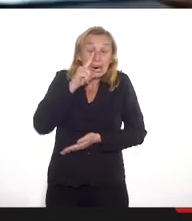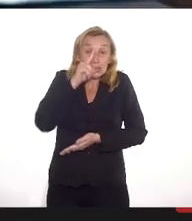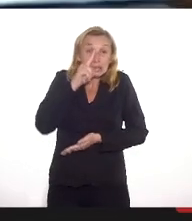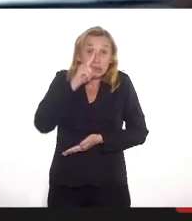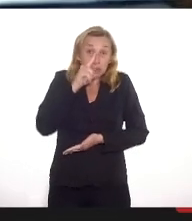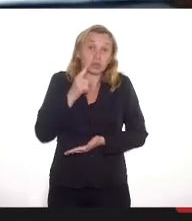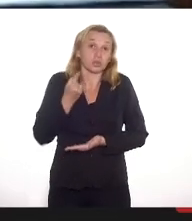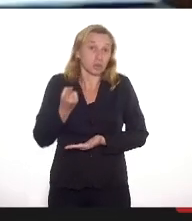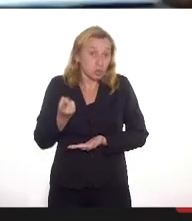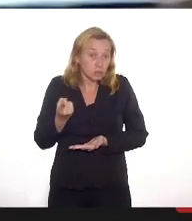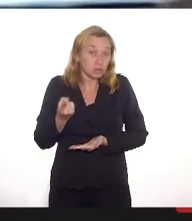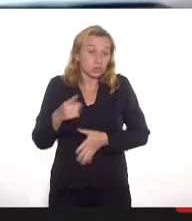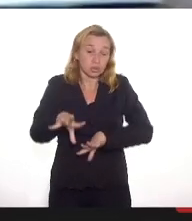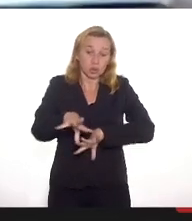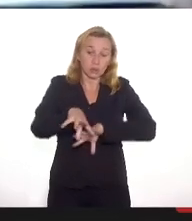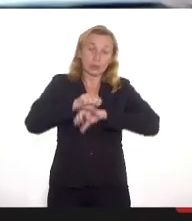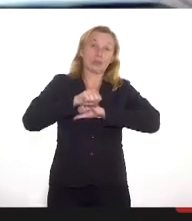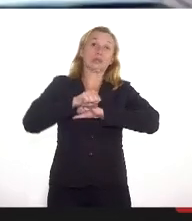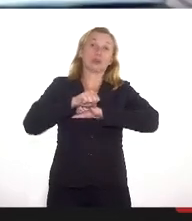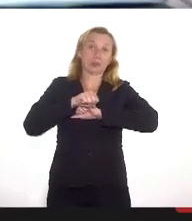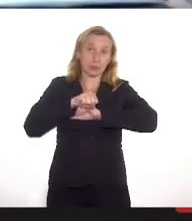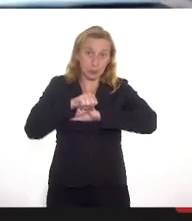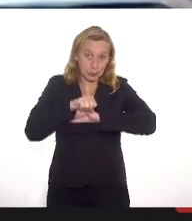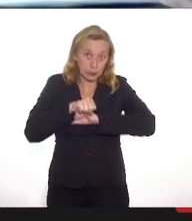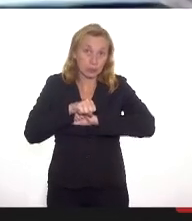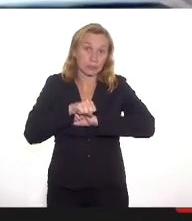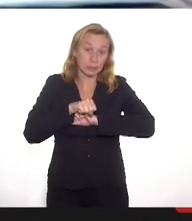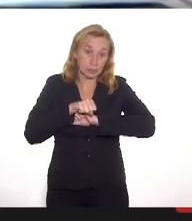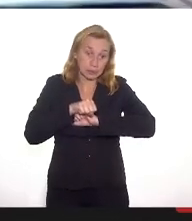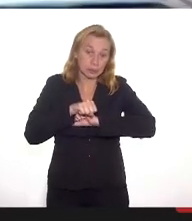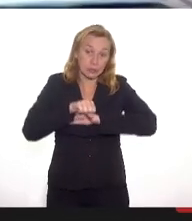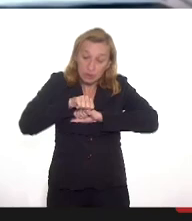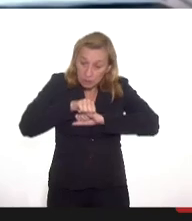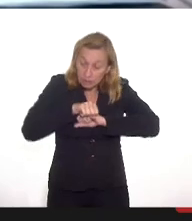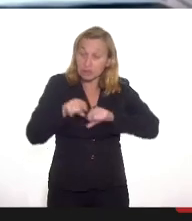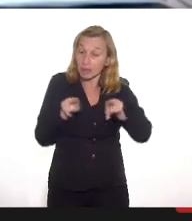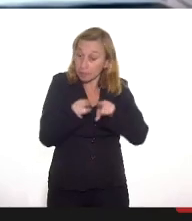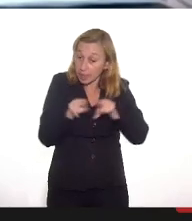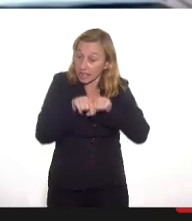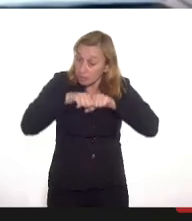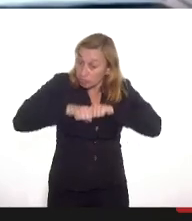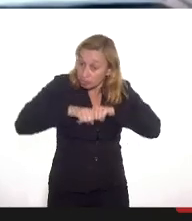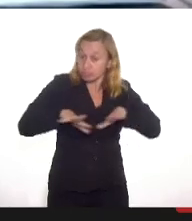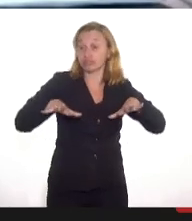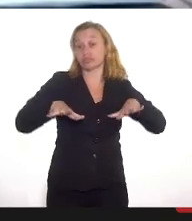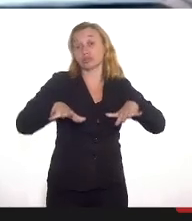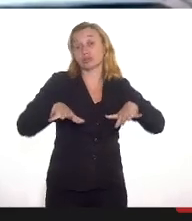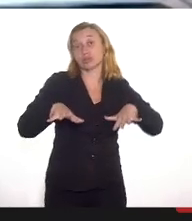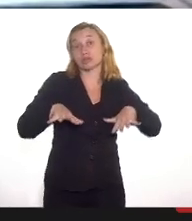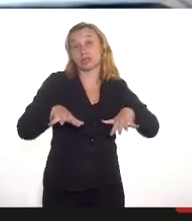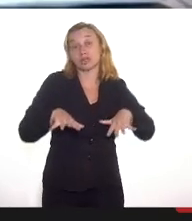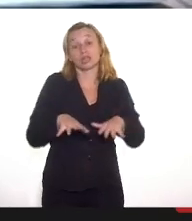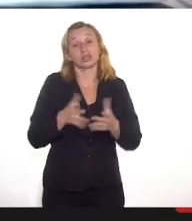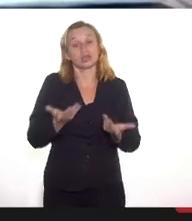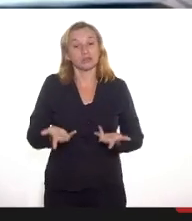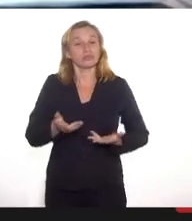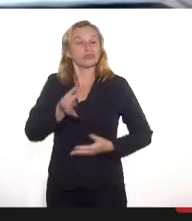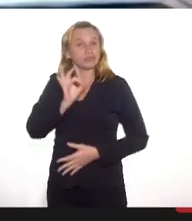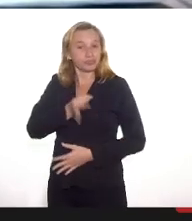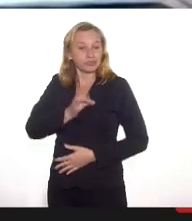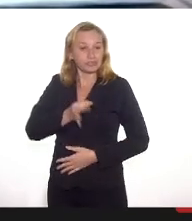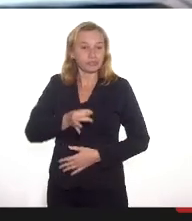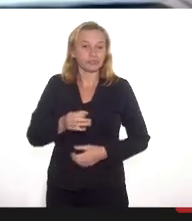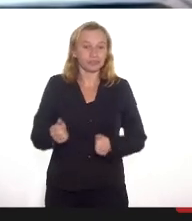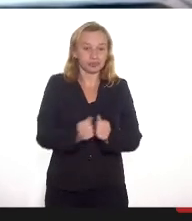de adquirir a infecção e propagar infecção horóscopos do que o solo